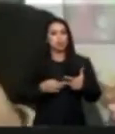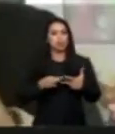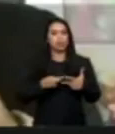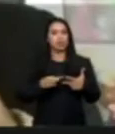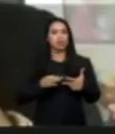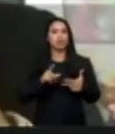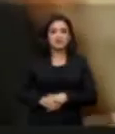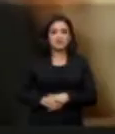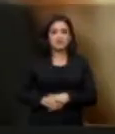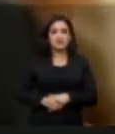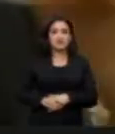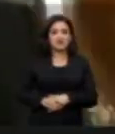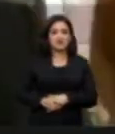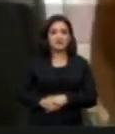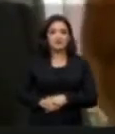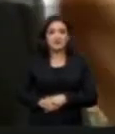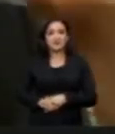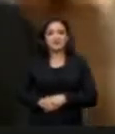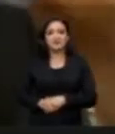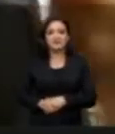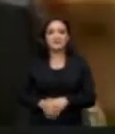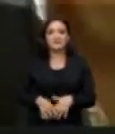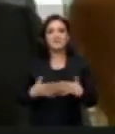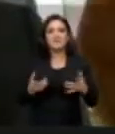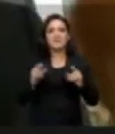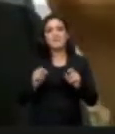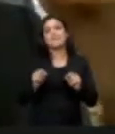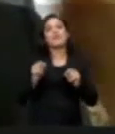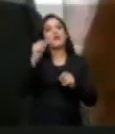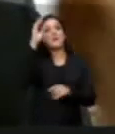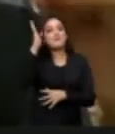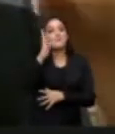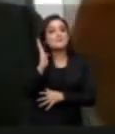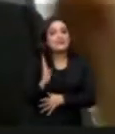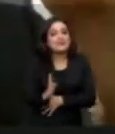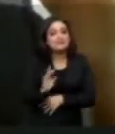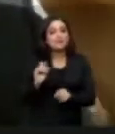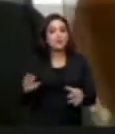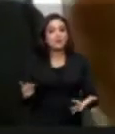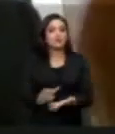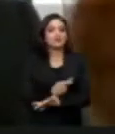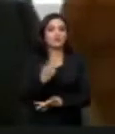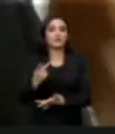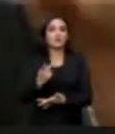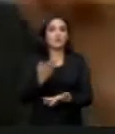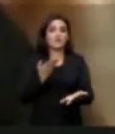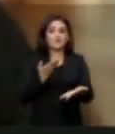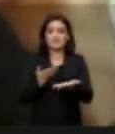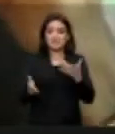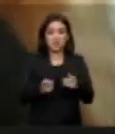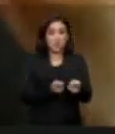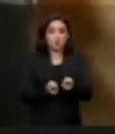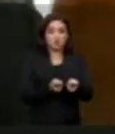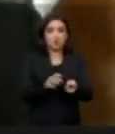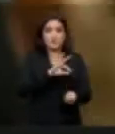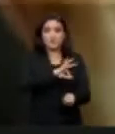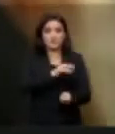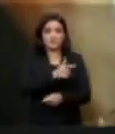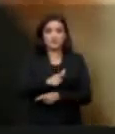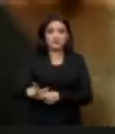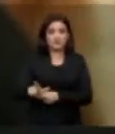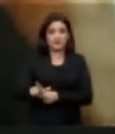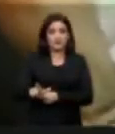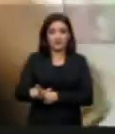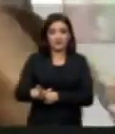longo de todo esse tempo. O Brasil, o Estado brasileiro, perdeu o controle da sua polícia. A gente está tratando do Rio de Janeiro,